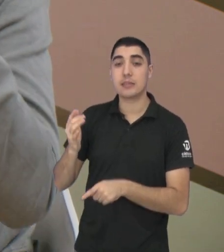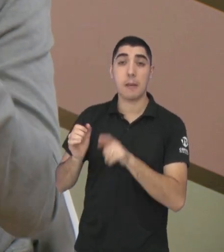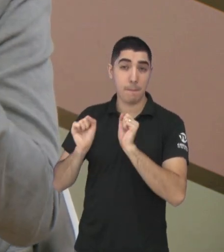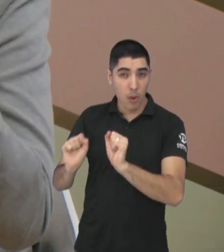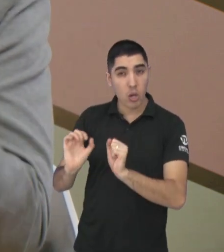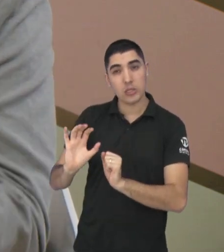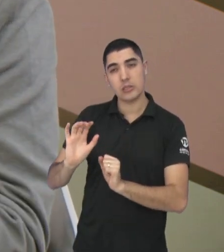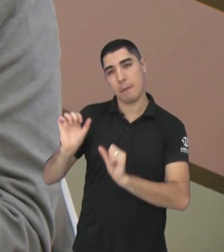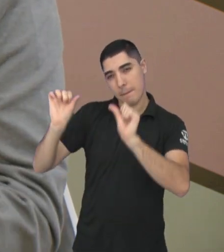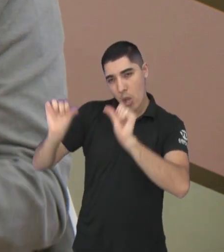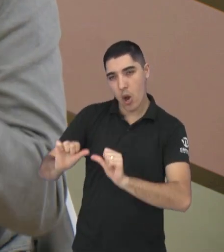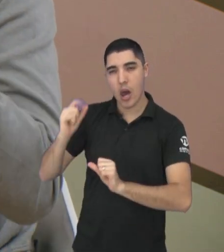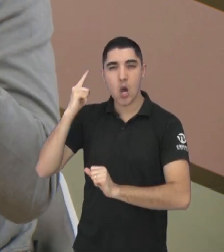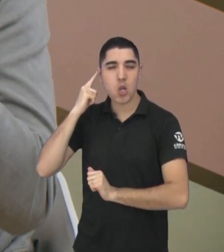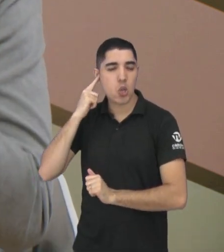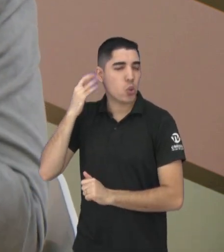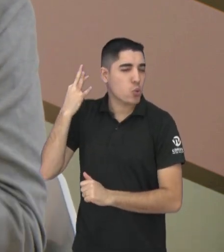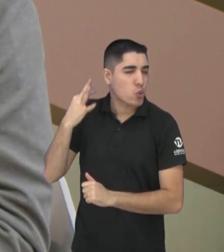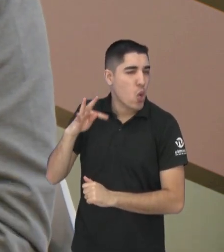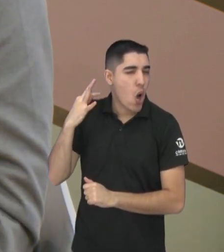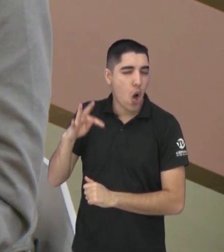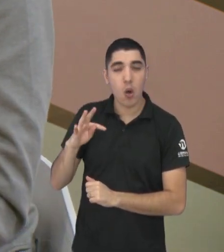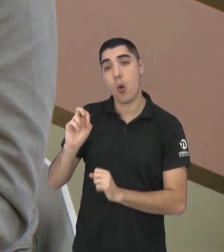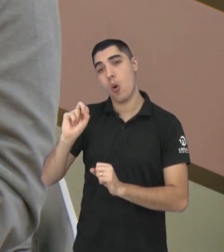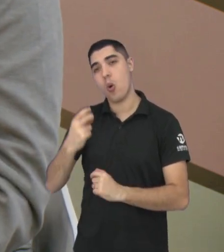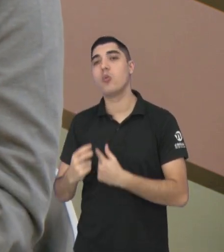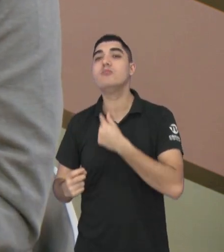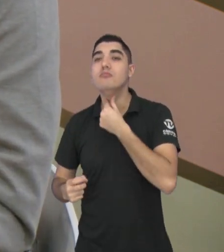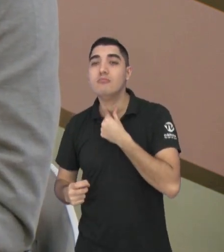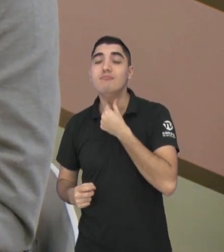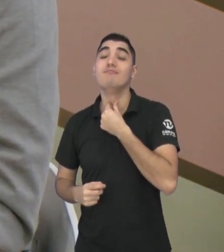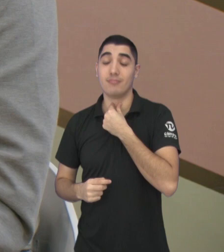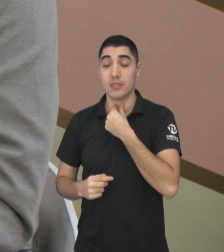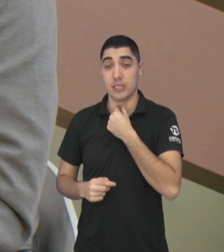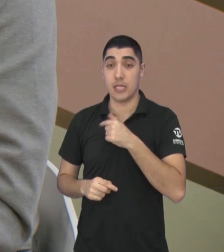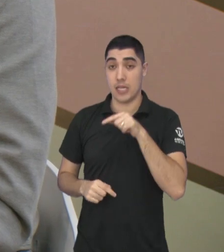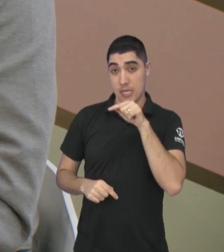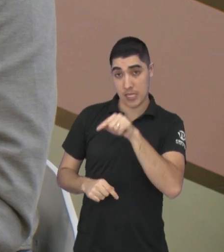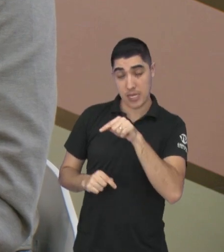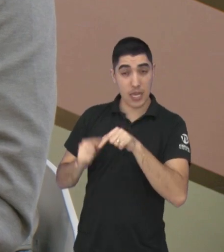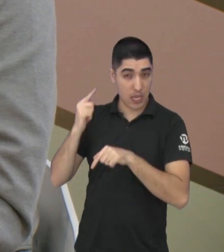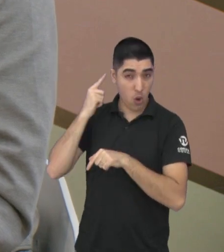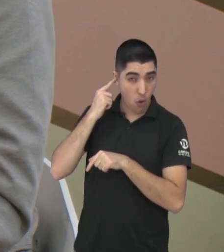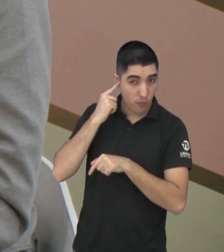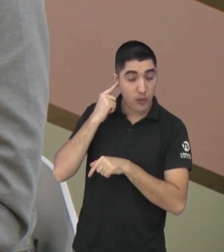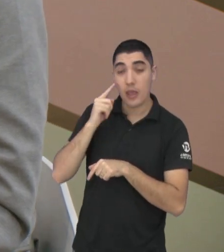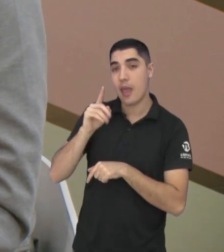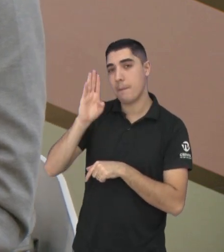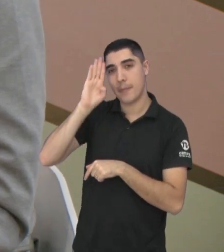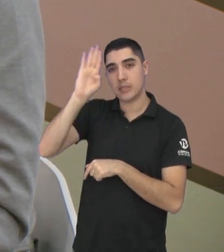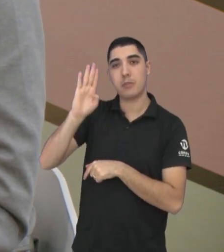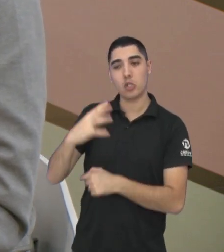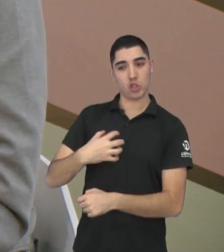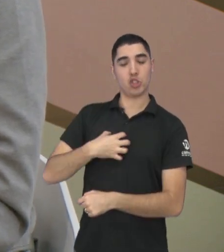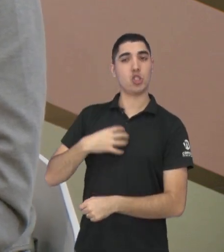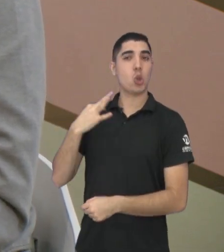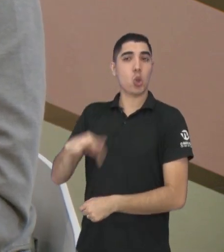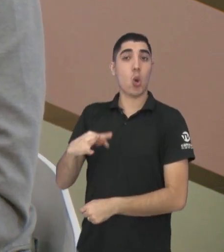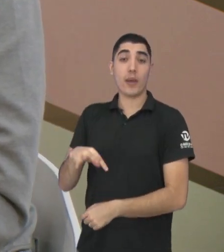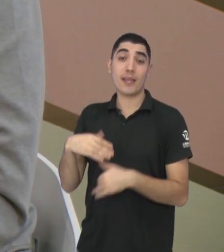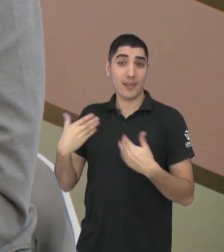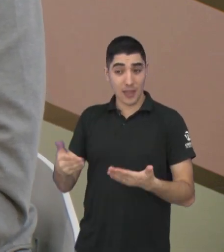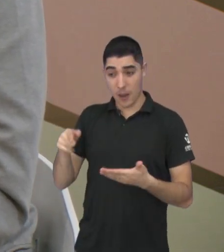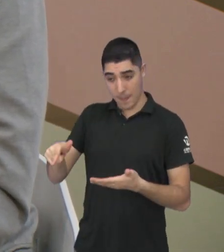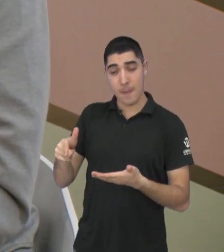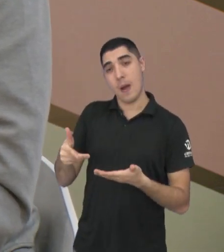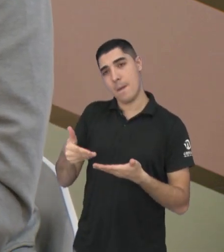levar a infecções de ouvido. E a característica principal específica da infecção de ouvido é dor. Então, é a